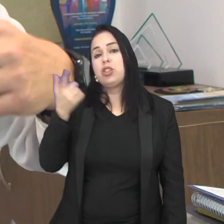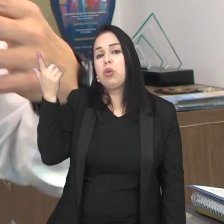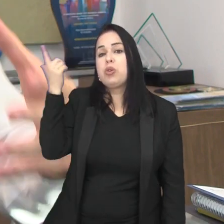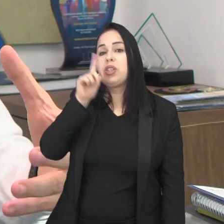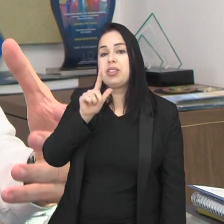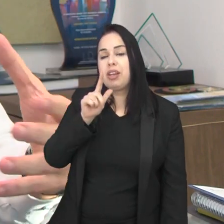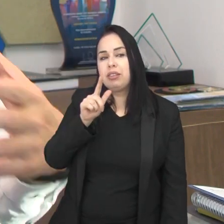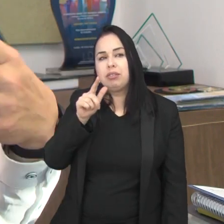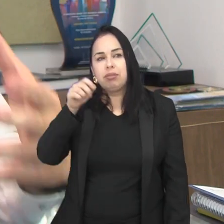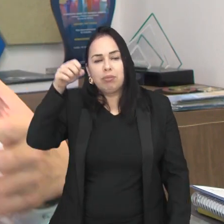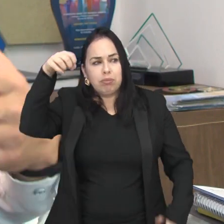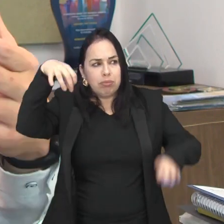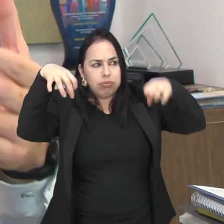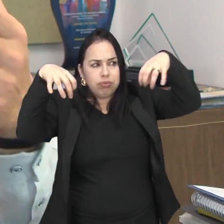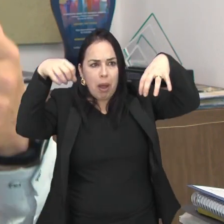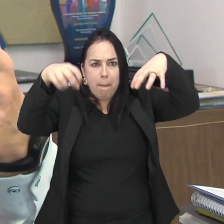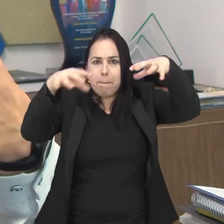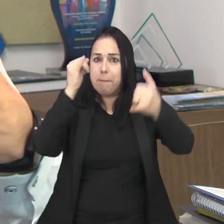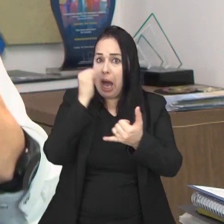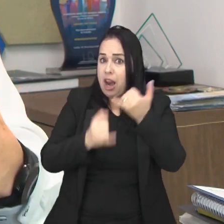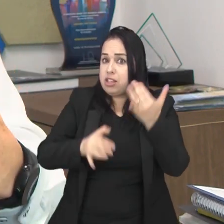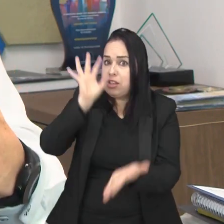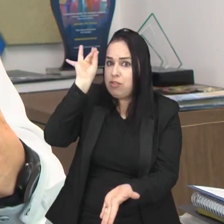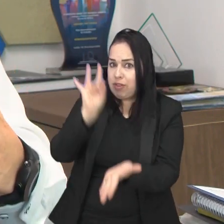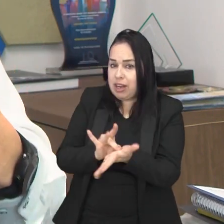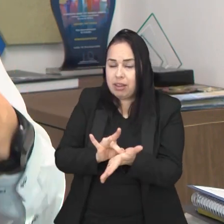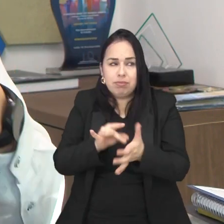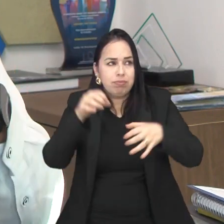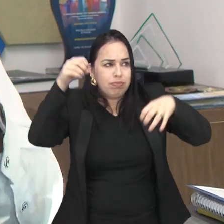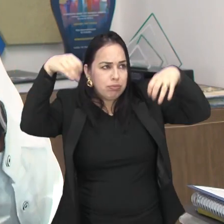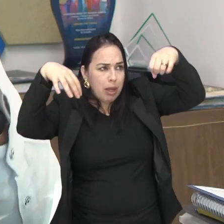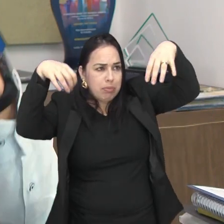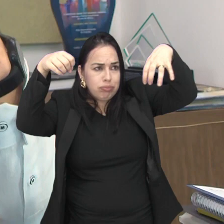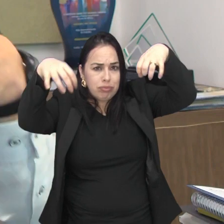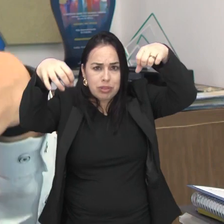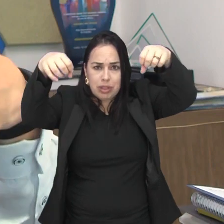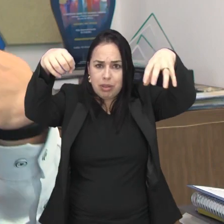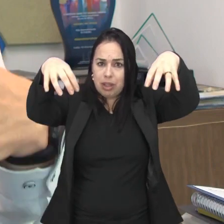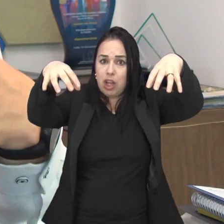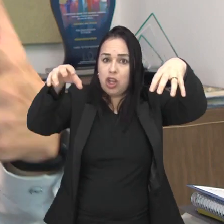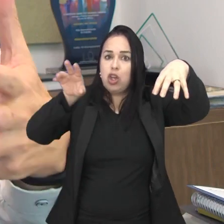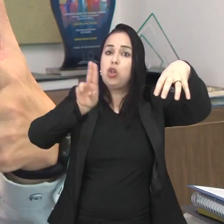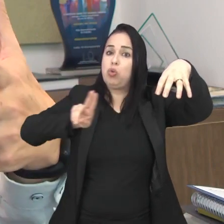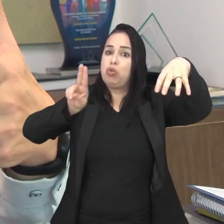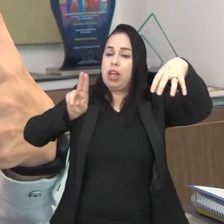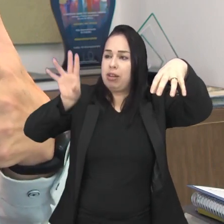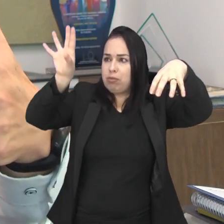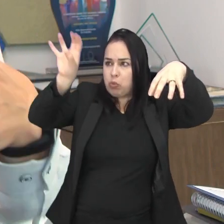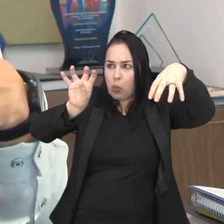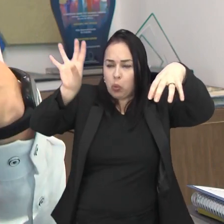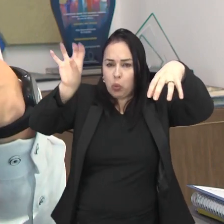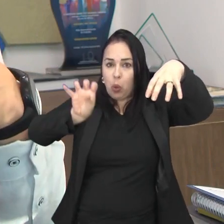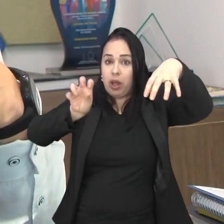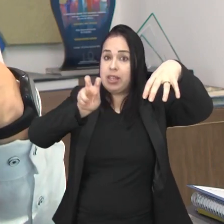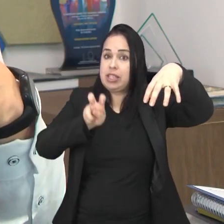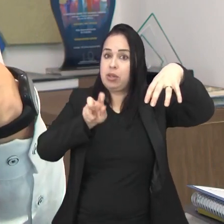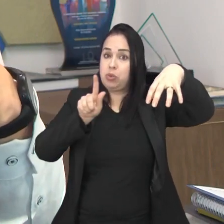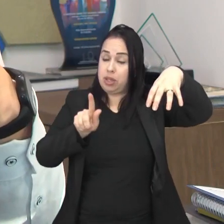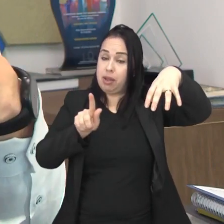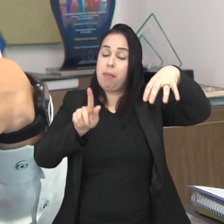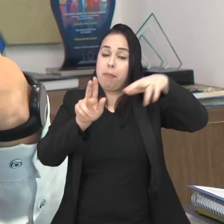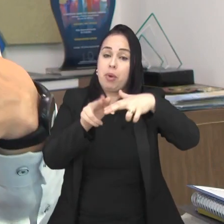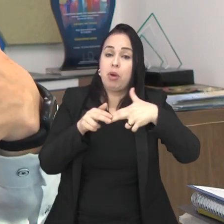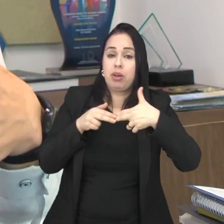eu consiga criar um laboratório real de testes de uso para o 5G. Então,